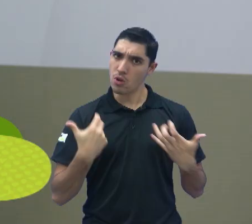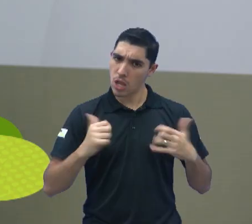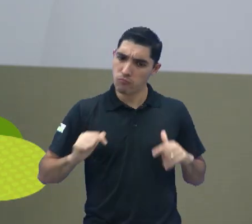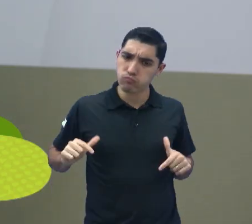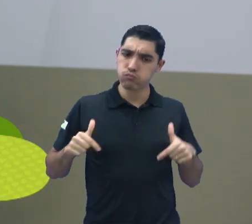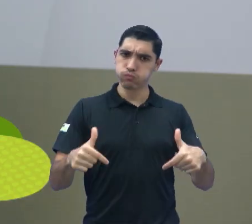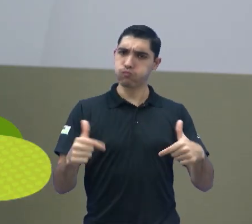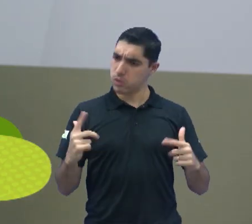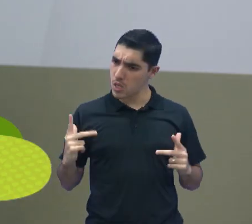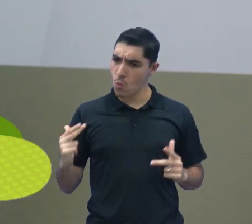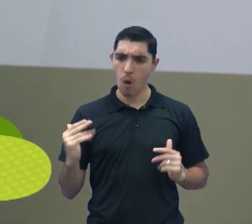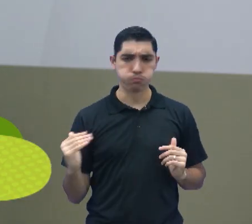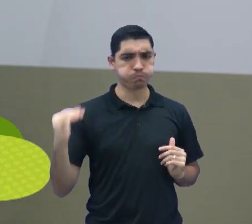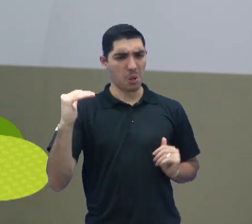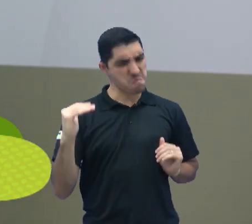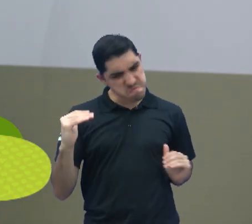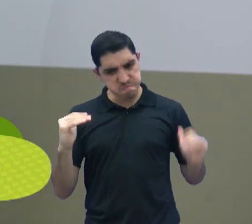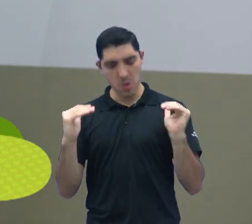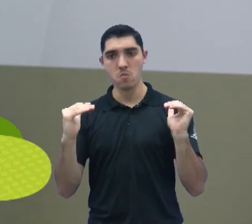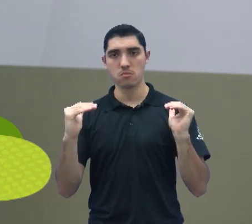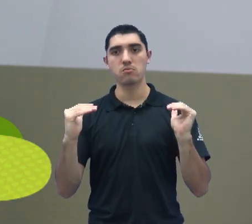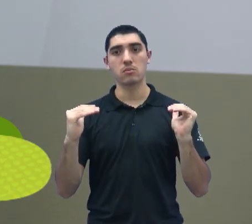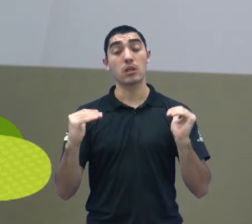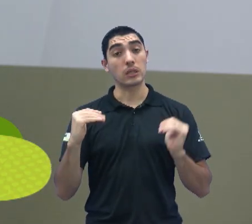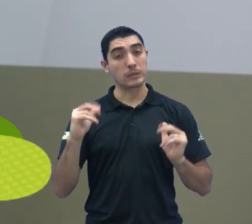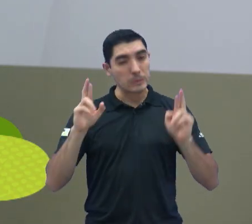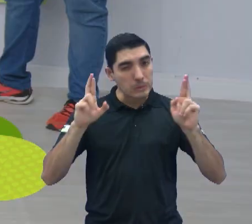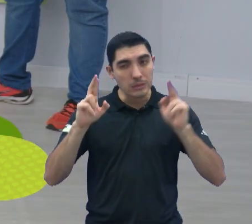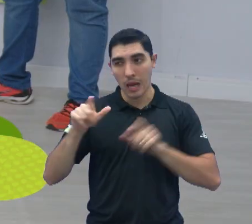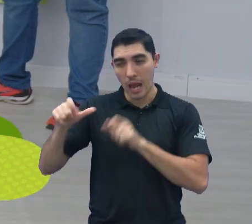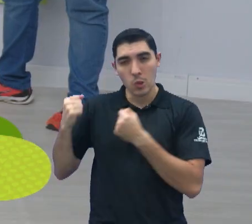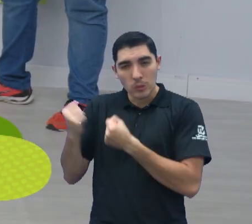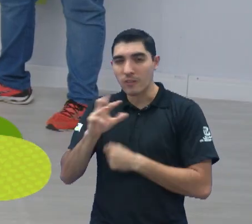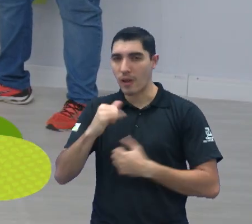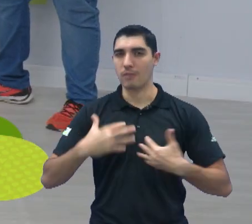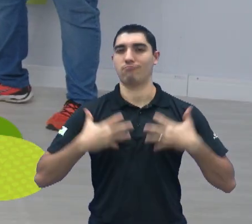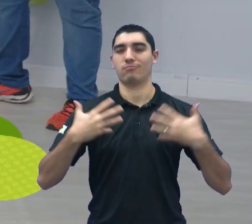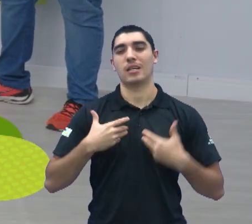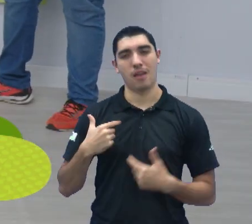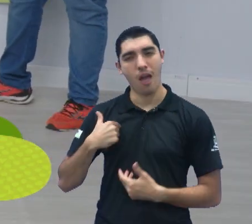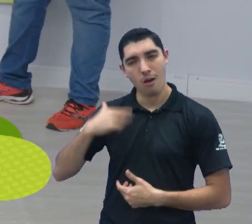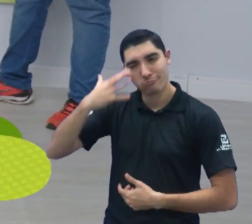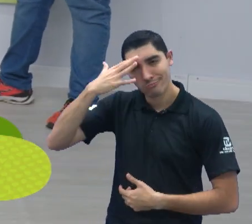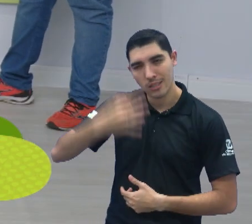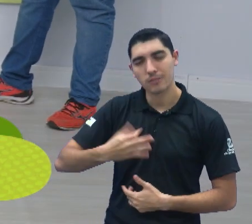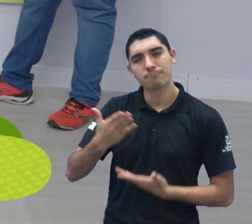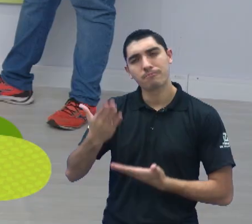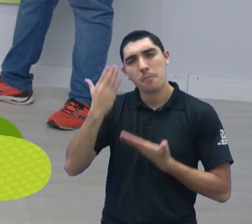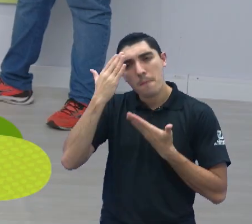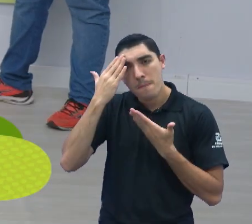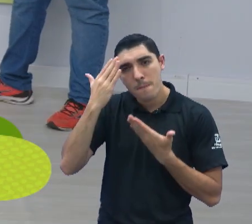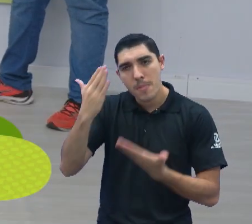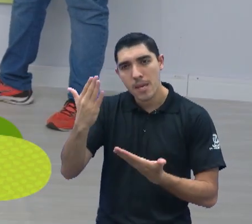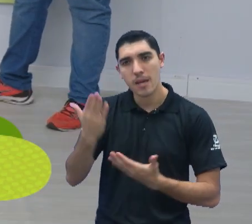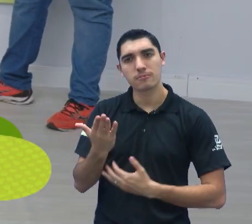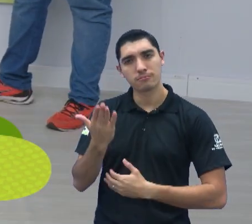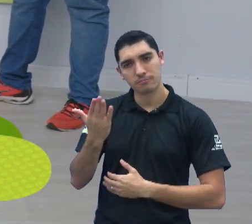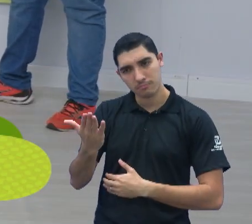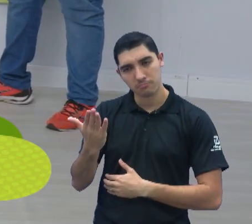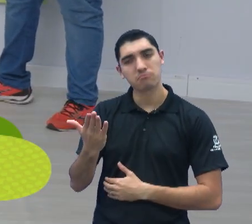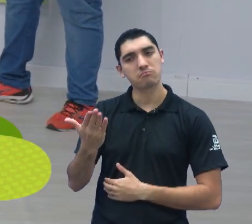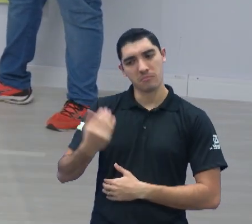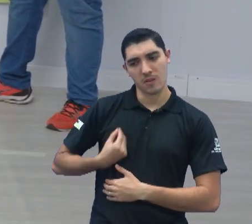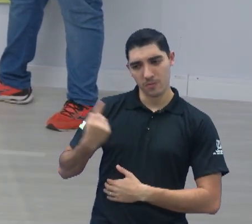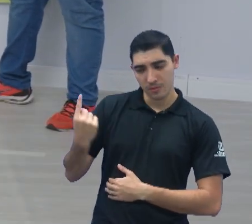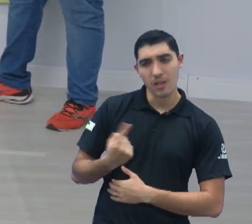igual. Eu tenho certeza que a gente vai dar boas alegrias para o nosso torcedor. Não tenho dúvida disso. Flavinho, eu quero te agradecer. Obrigado pela sua presença. Queria ficar mais